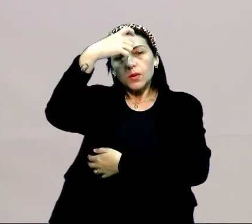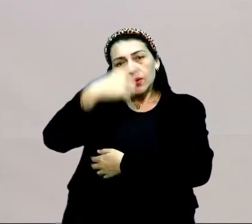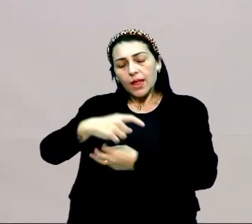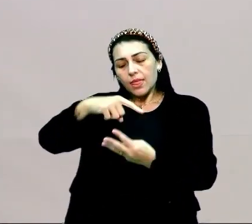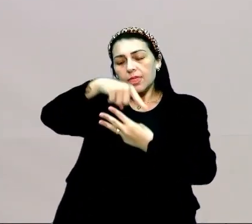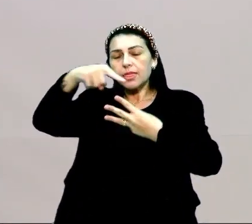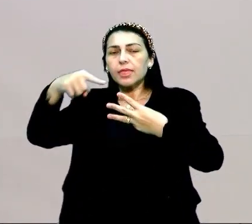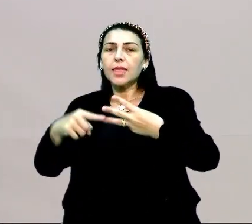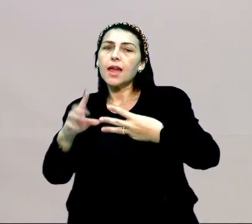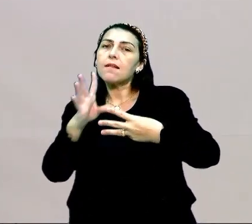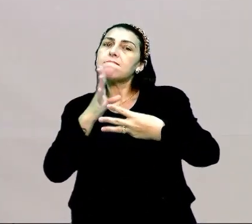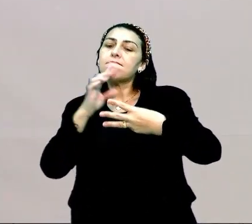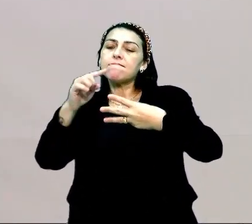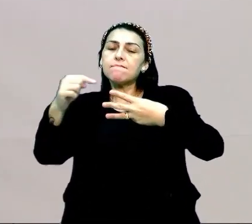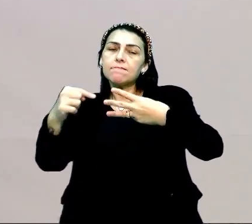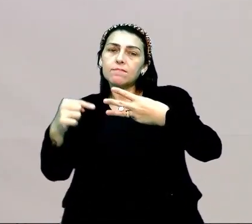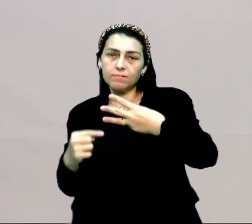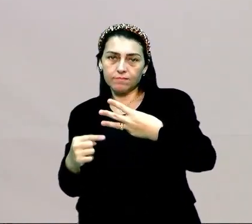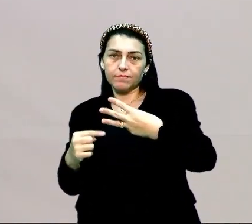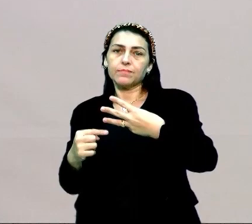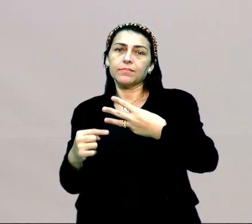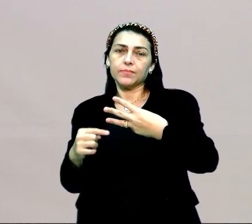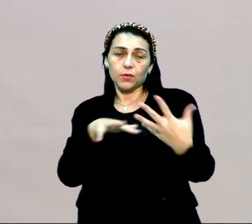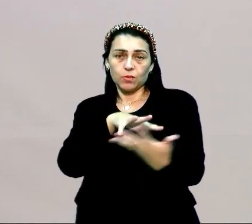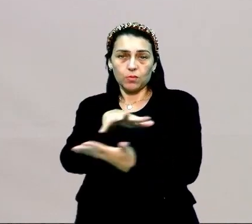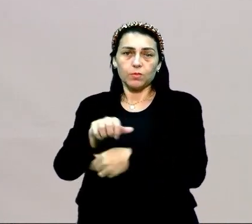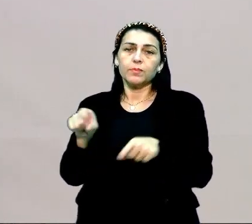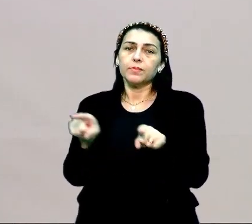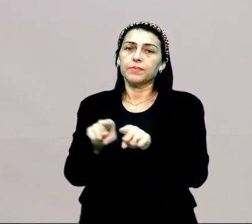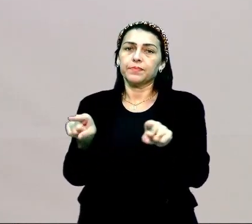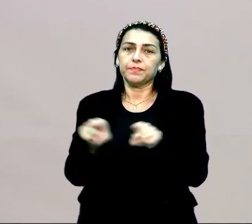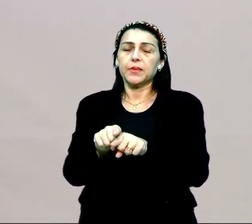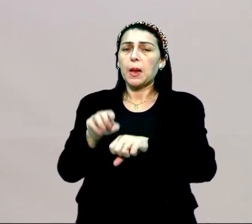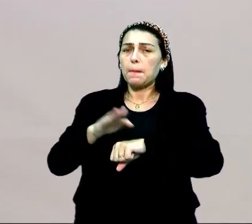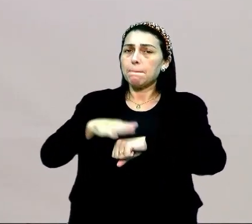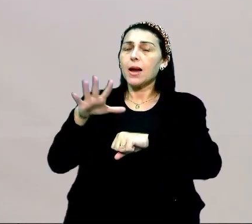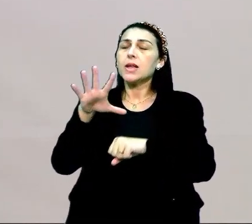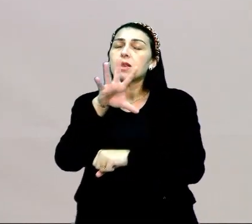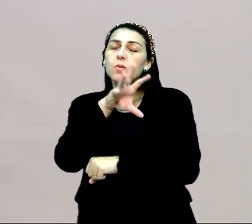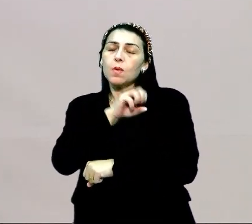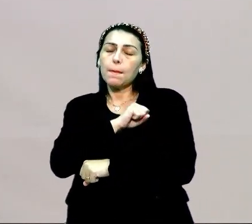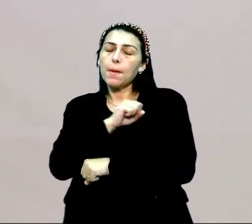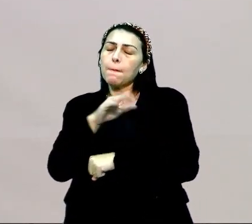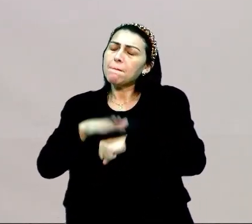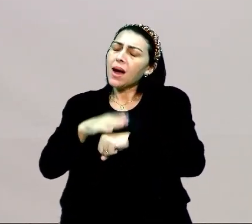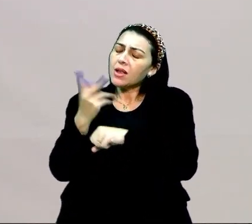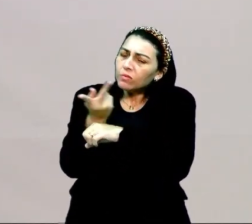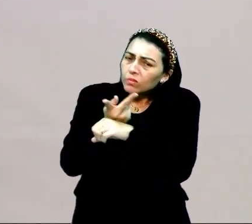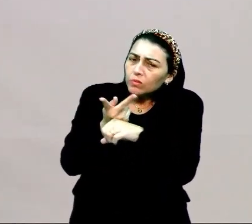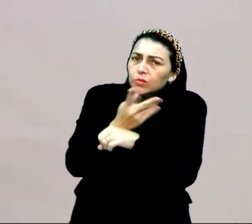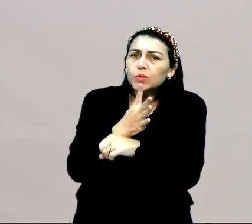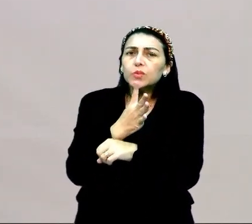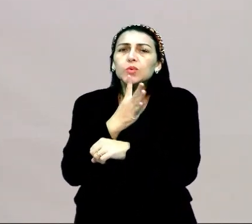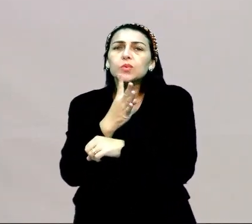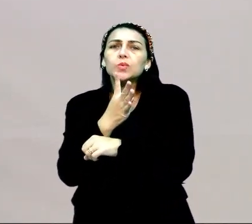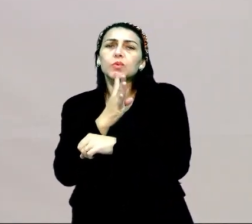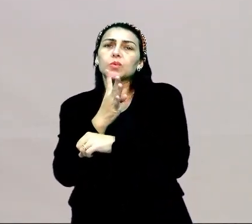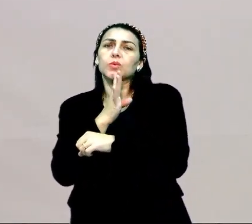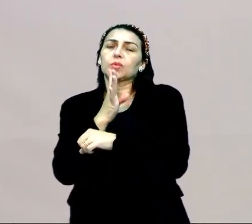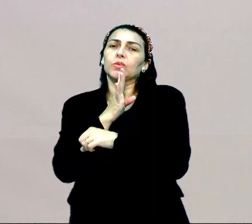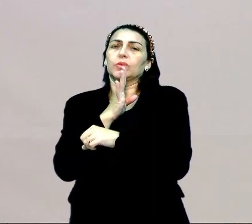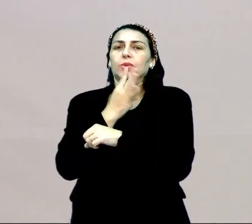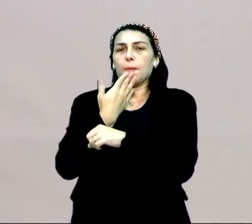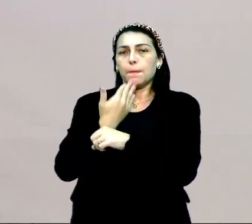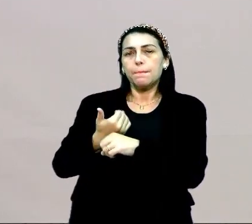conhecimento sobre os outros e um conhecimento sobre o mundo. Quanto mais eu amo, mais eu procuro conhecer, e quanto mais eu